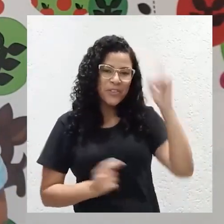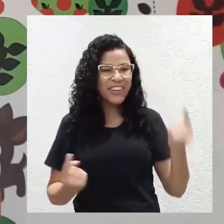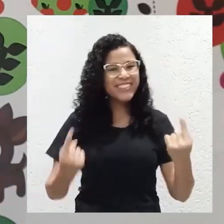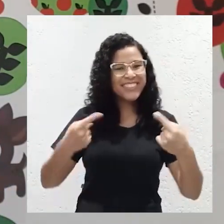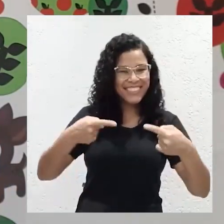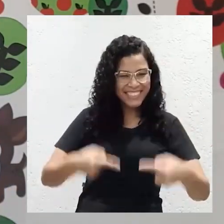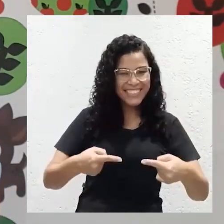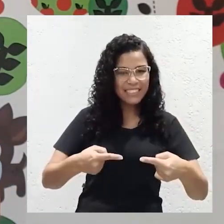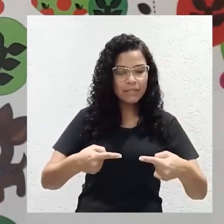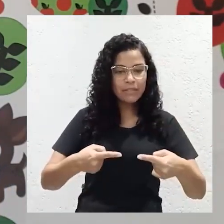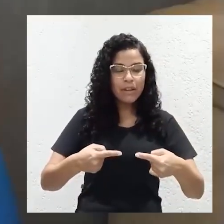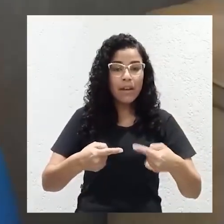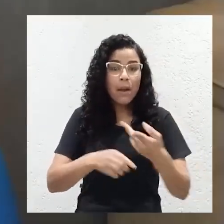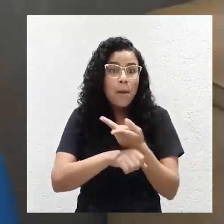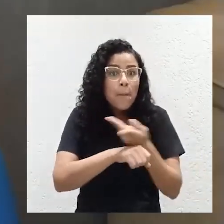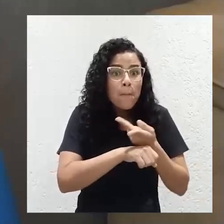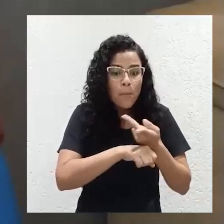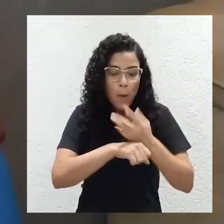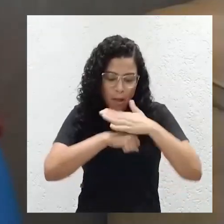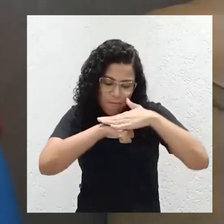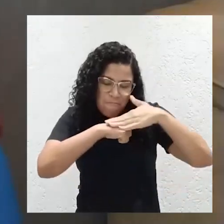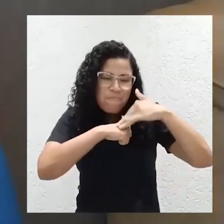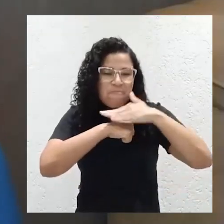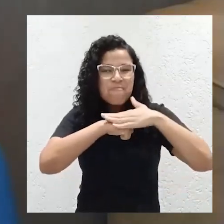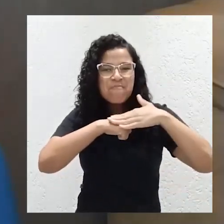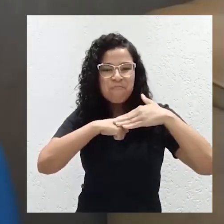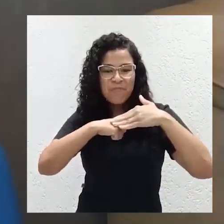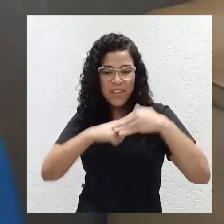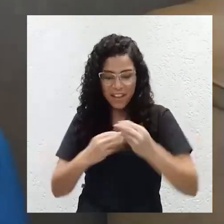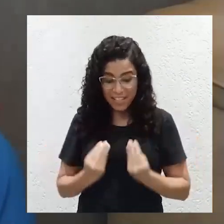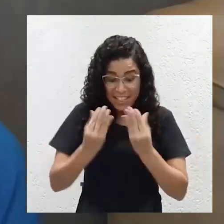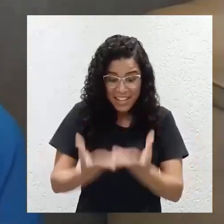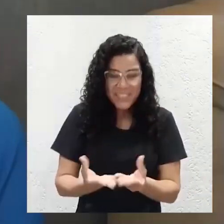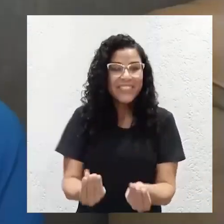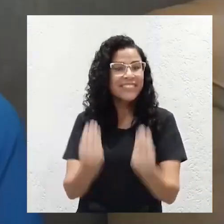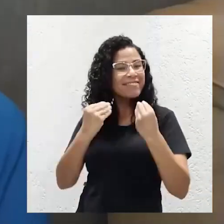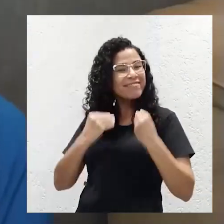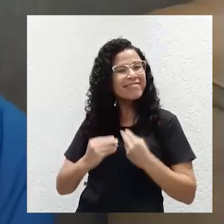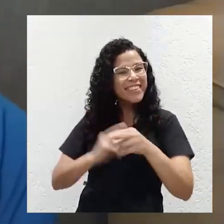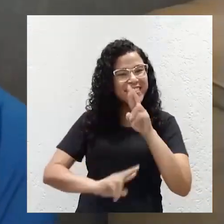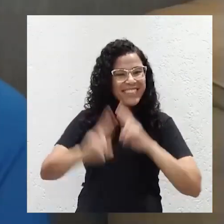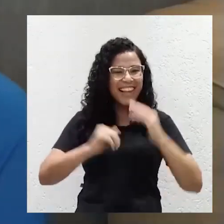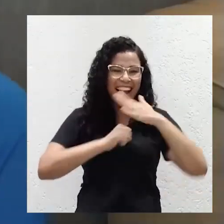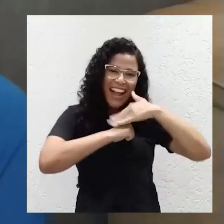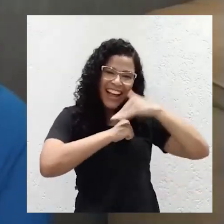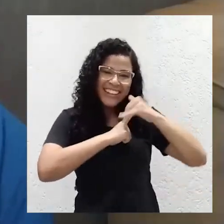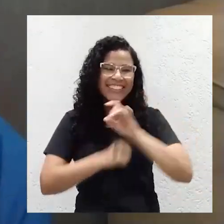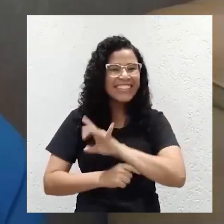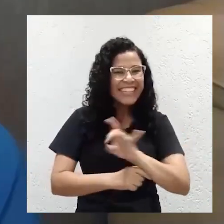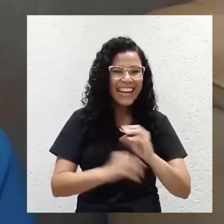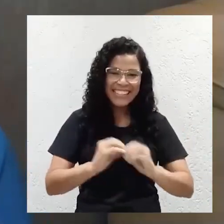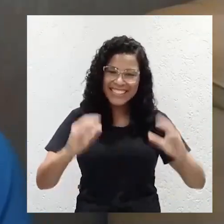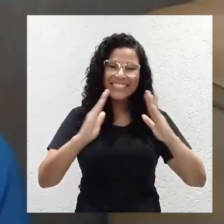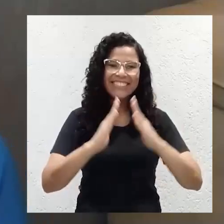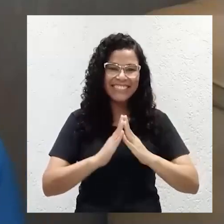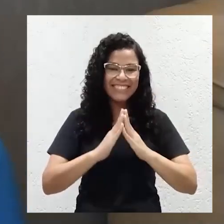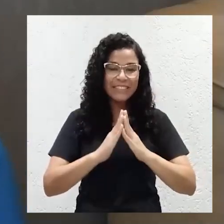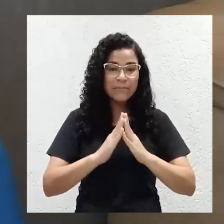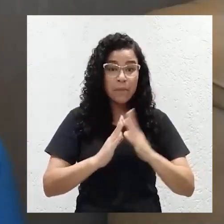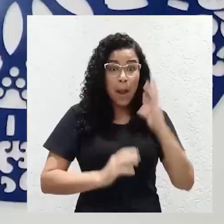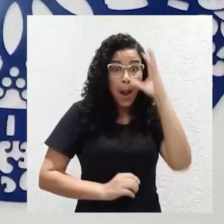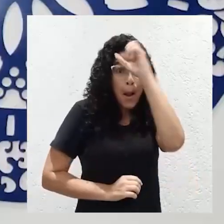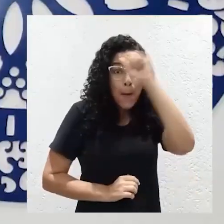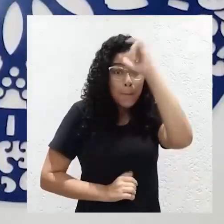dos desafios do dia. É um resgate de afetividade. Nós transmitimos e recebemos muito carinho em cada